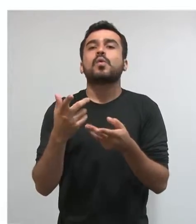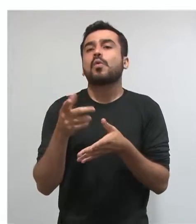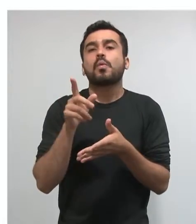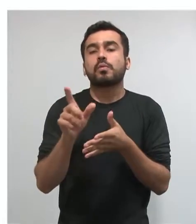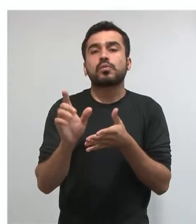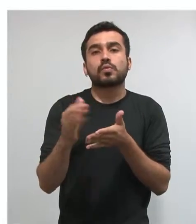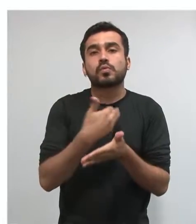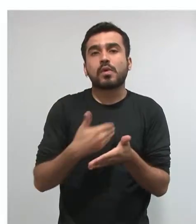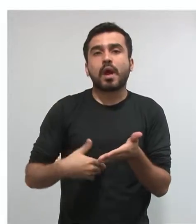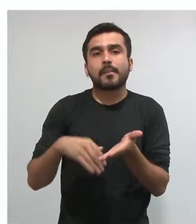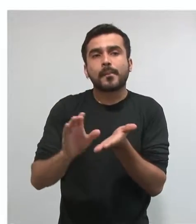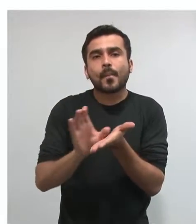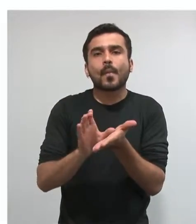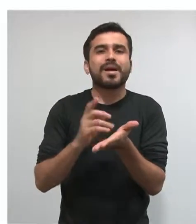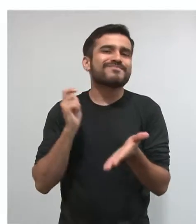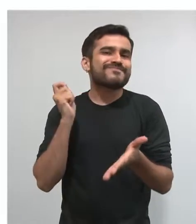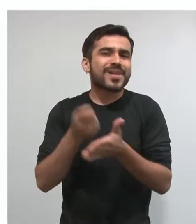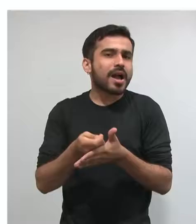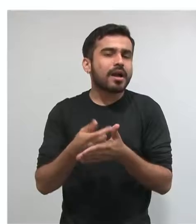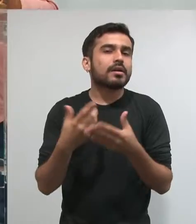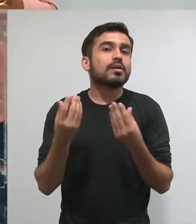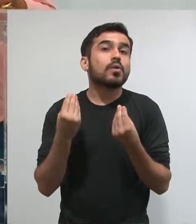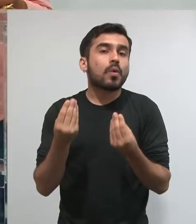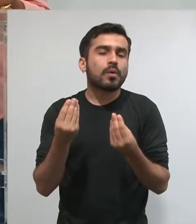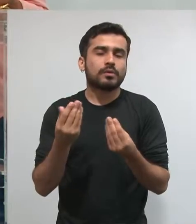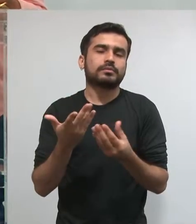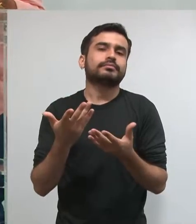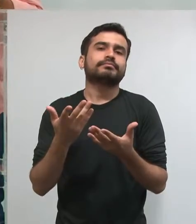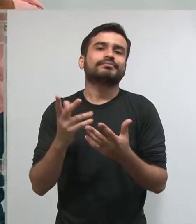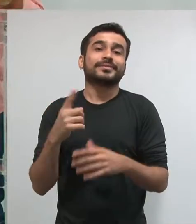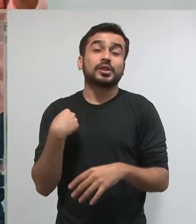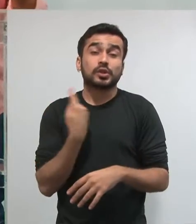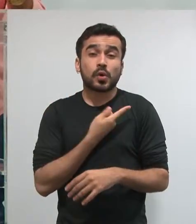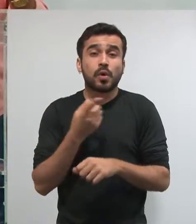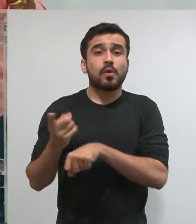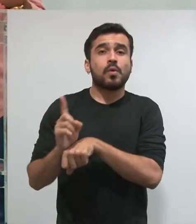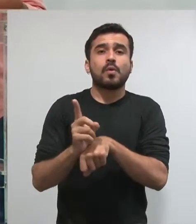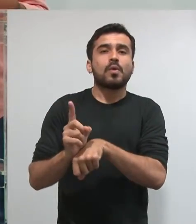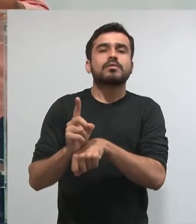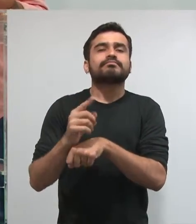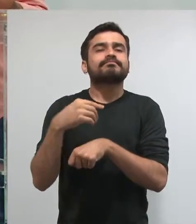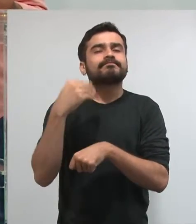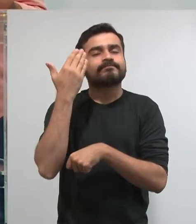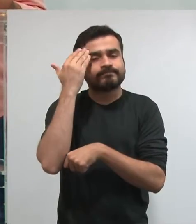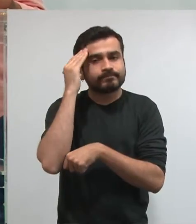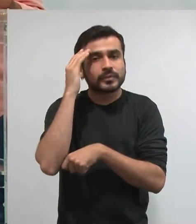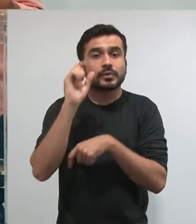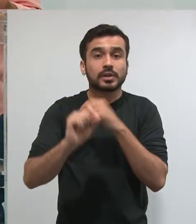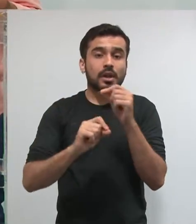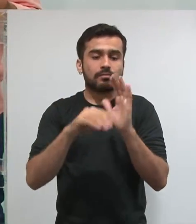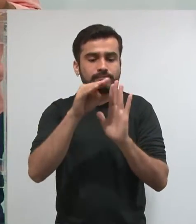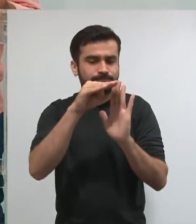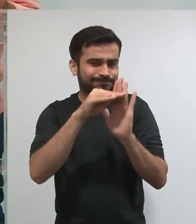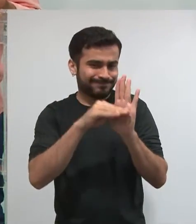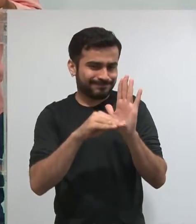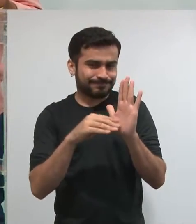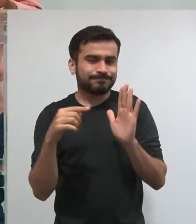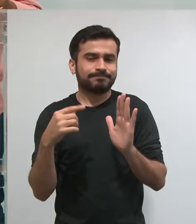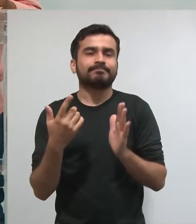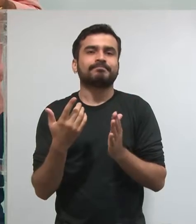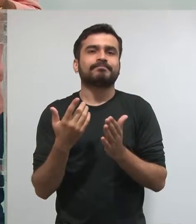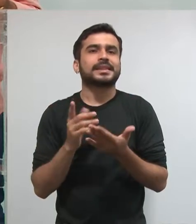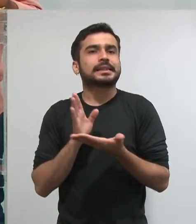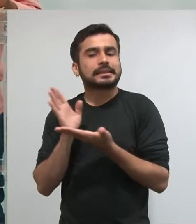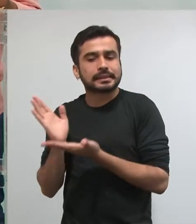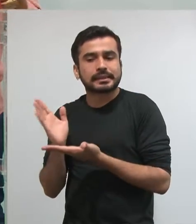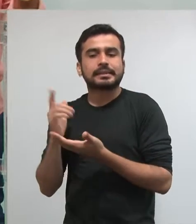pública. Então, para que um monitoramento aconteça de forma adequada, você precisa que alguns requisitos